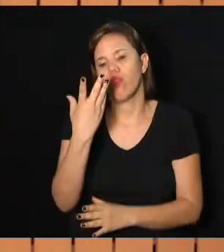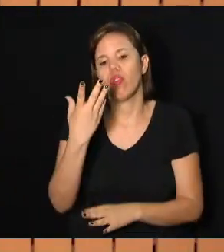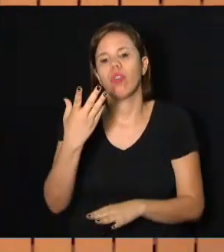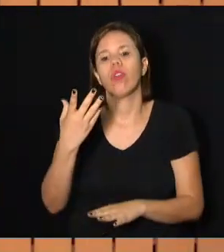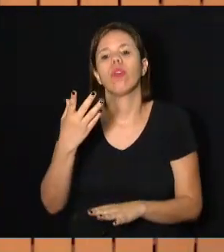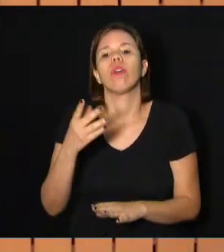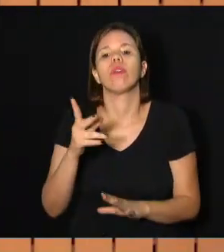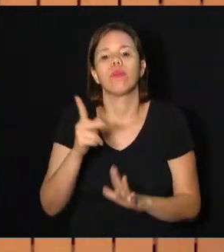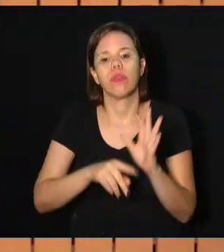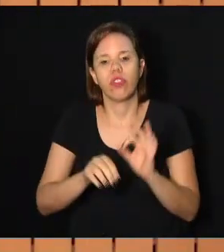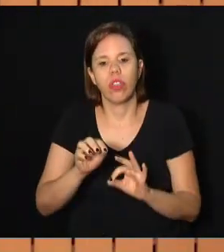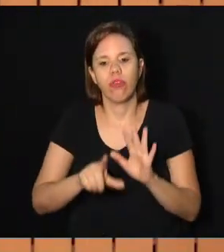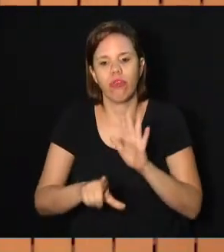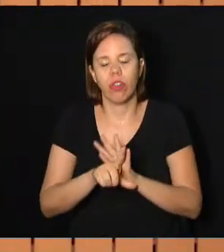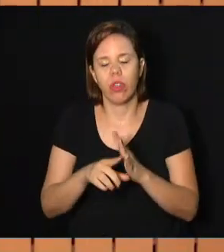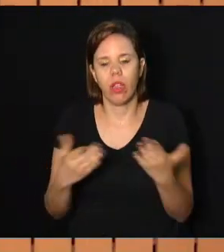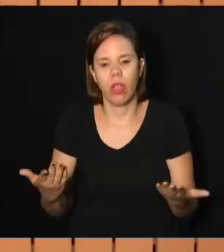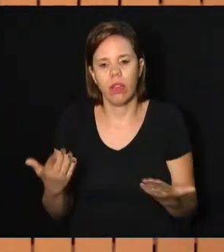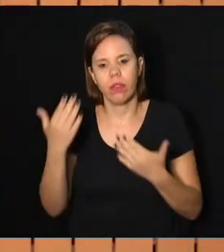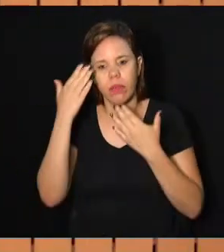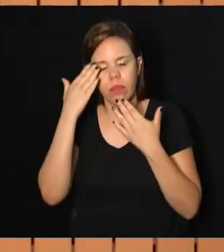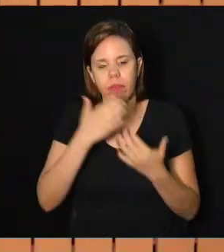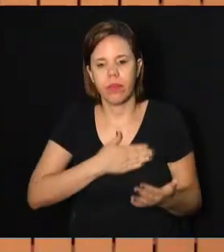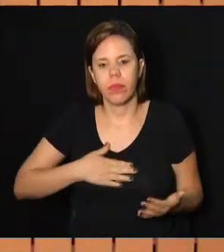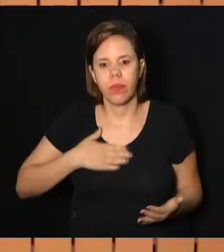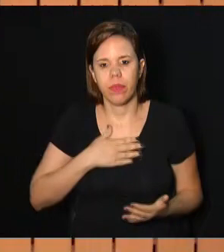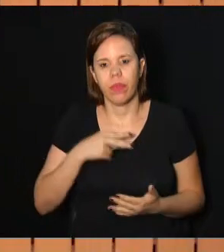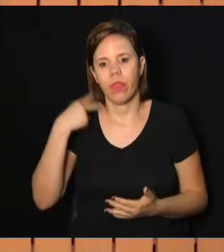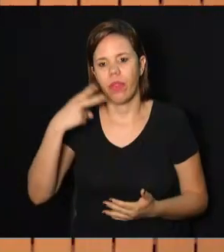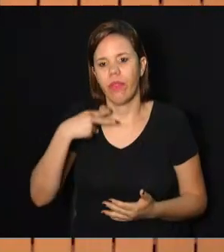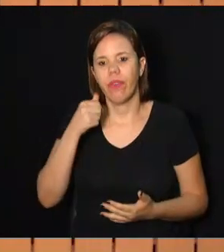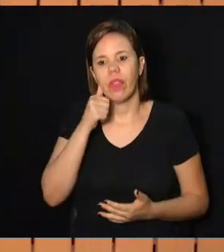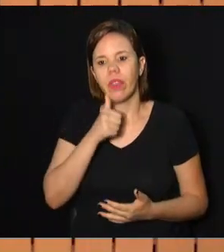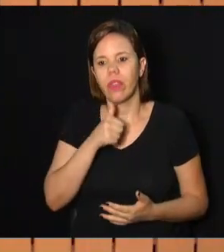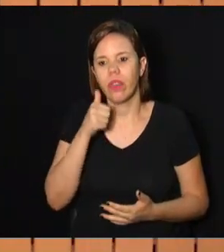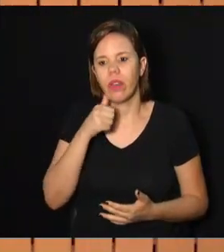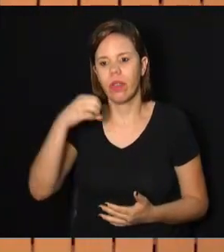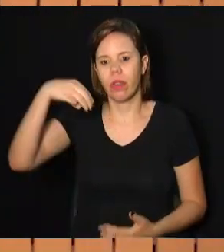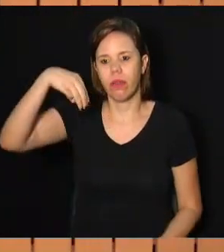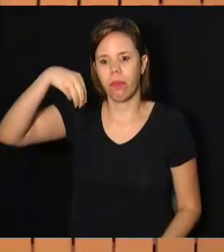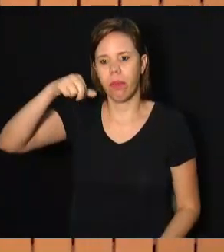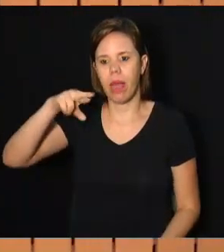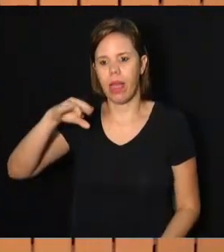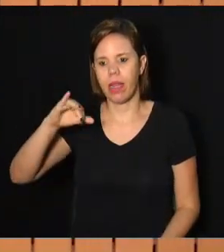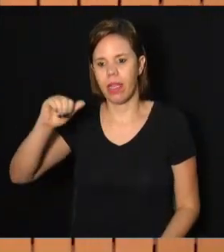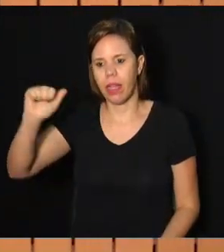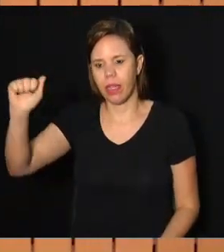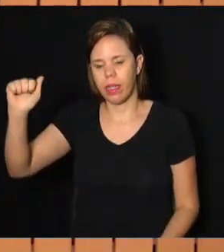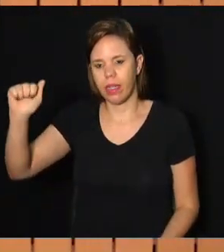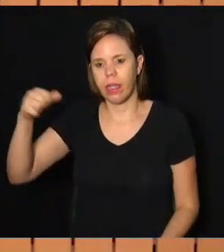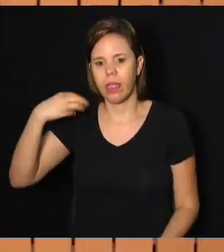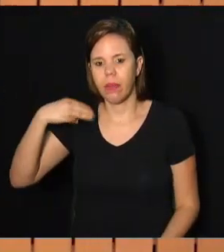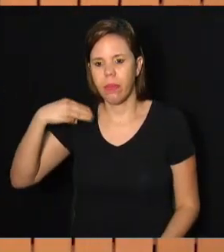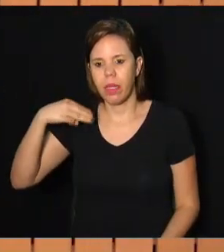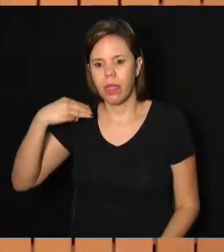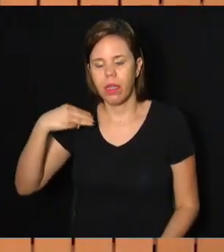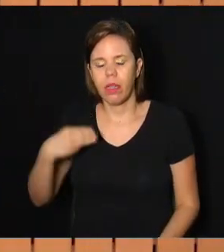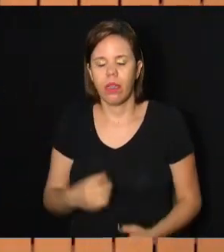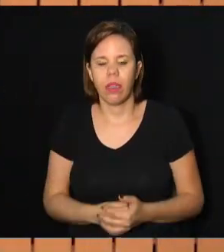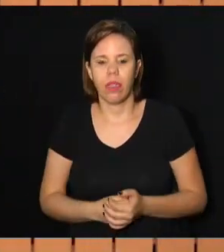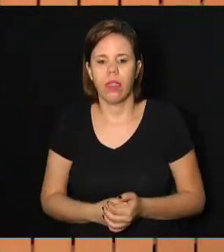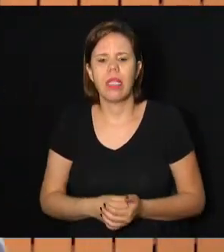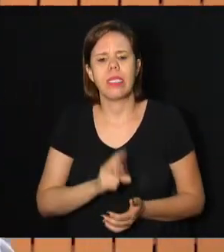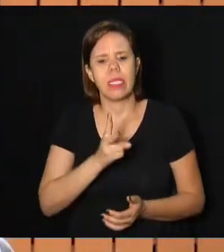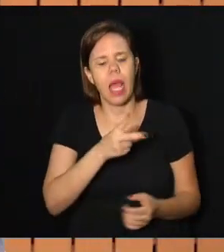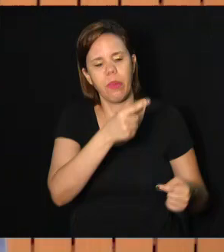grata satisfação de ter essa brilhante vereadora do meu lado, a vereadora Mariana Conte, vereadora combativa, vereadora que